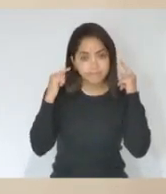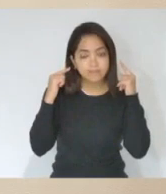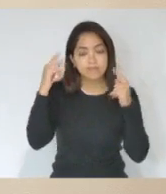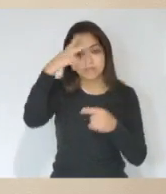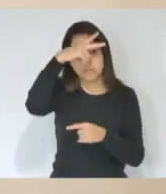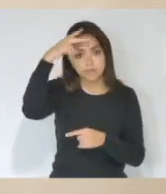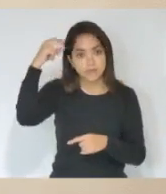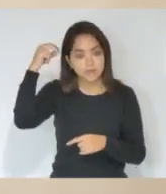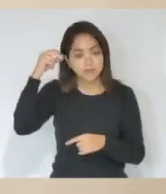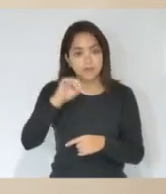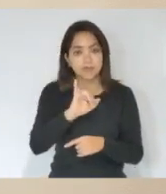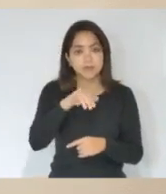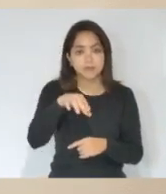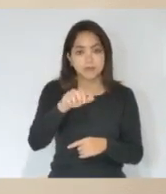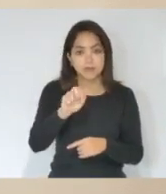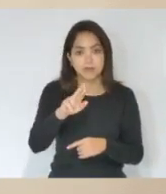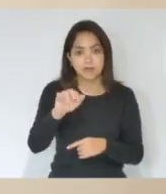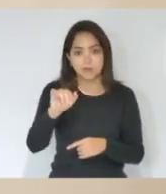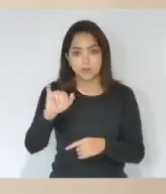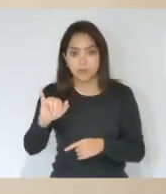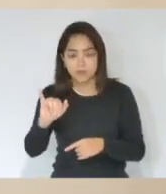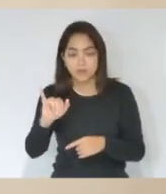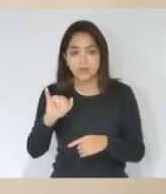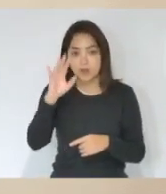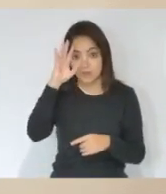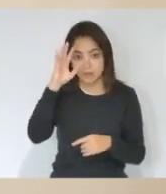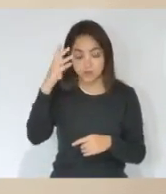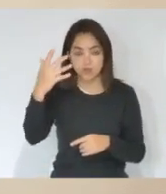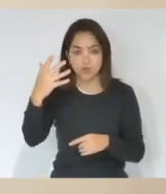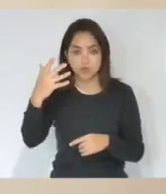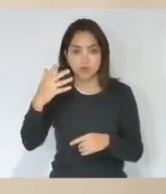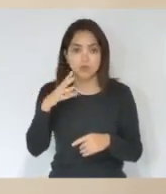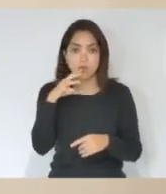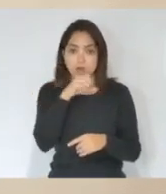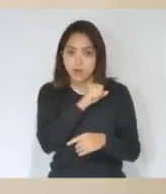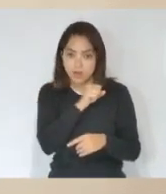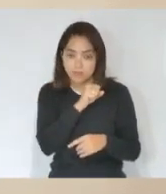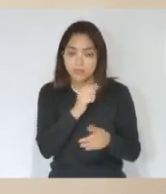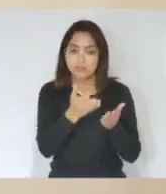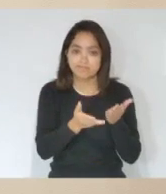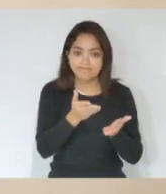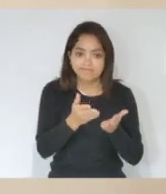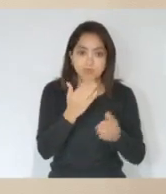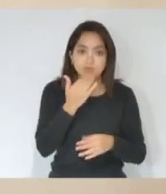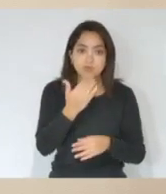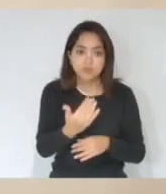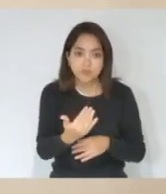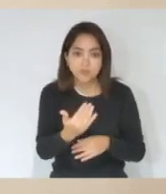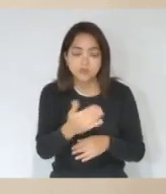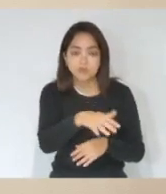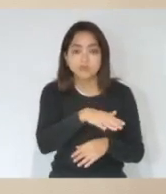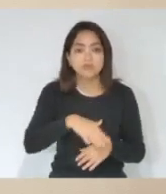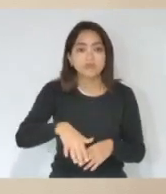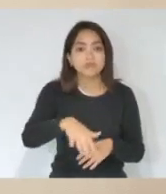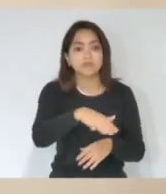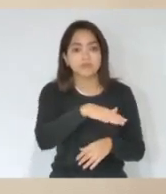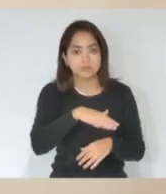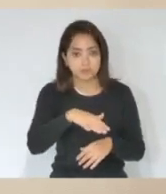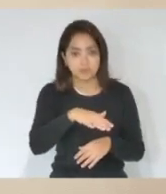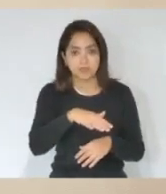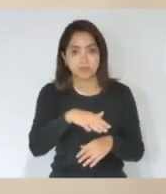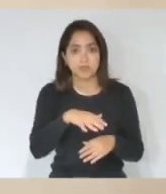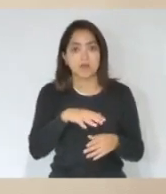Maruí para que haja uma solução o mais breve possível para atender às demandas apresentadas pela categoria diante da